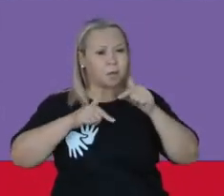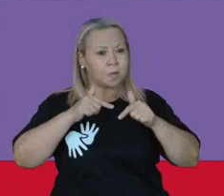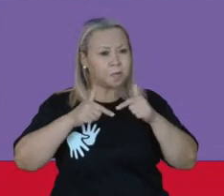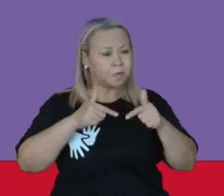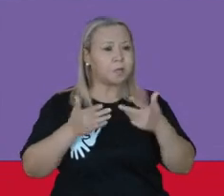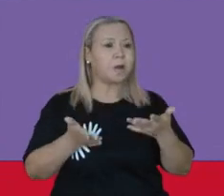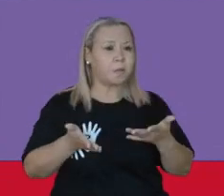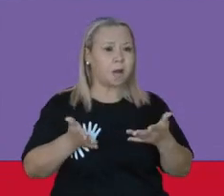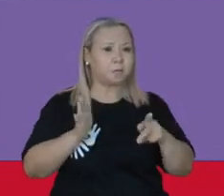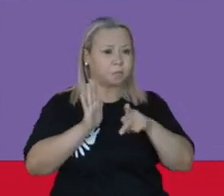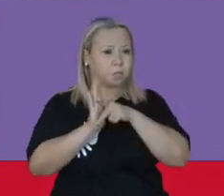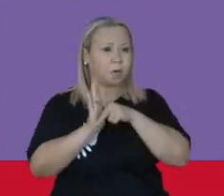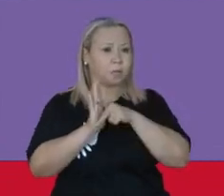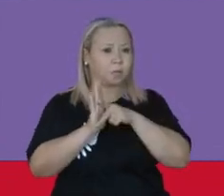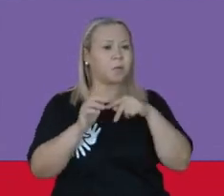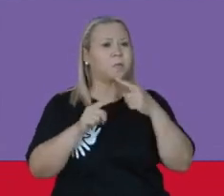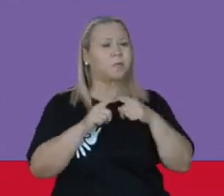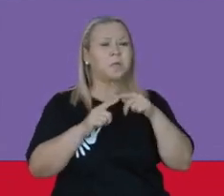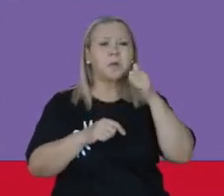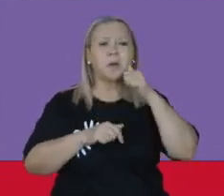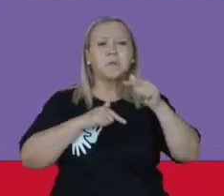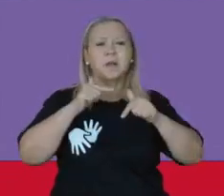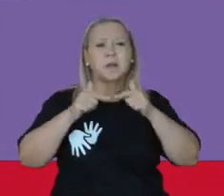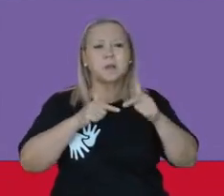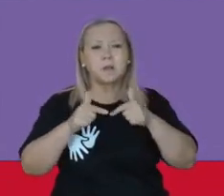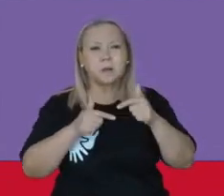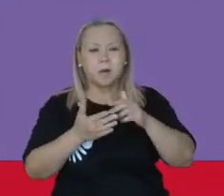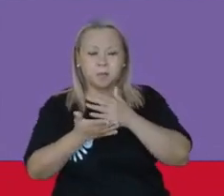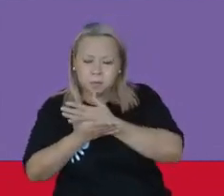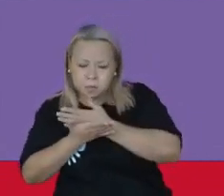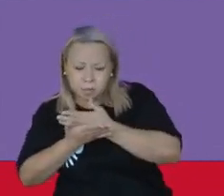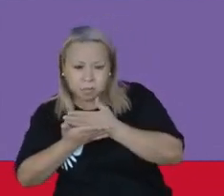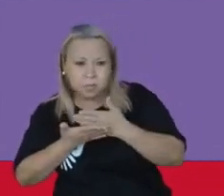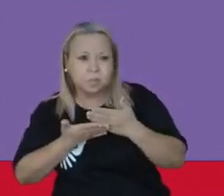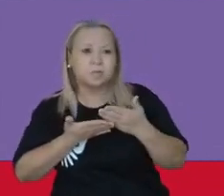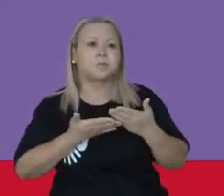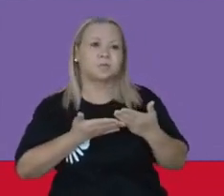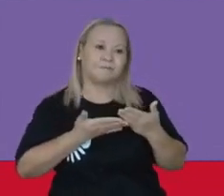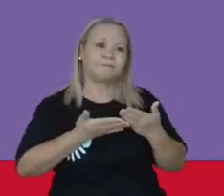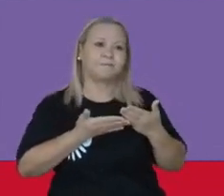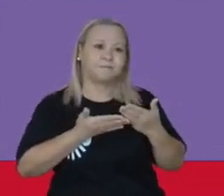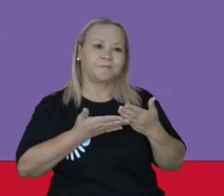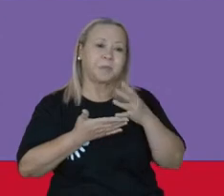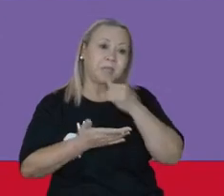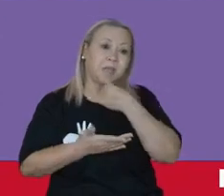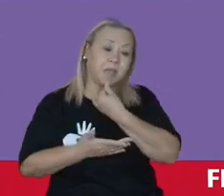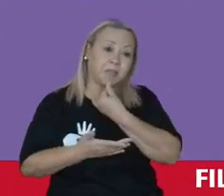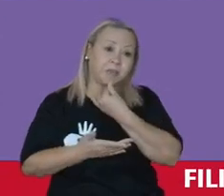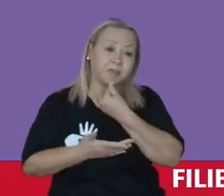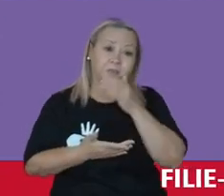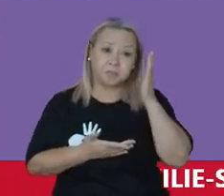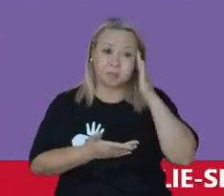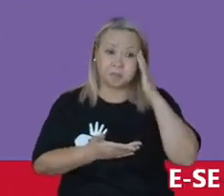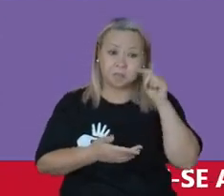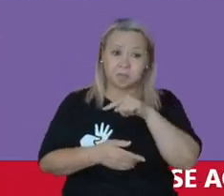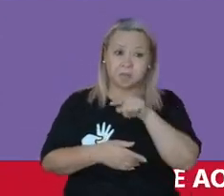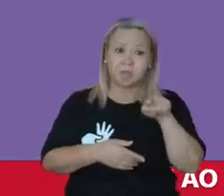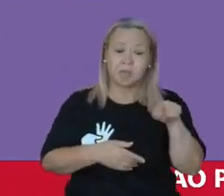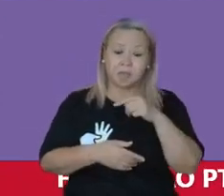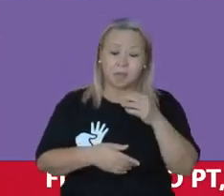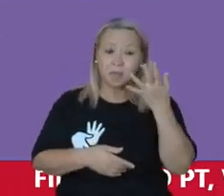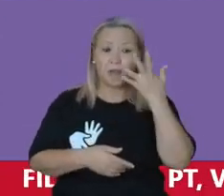em si, porque a mulher trabalha muitas vezes é lamentável admitir isso, mas desde